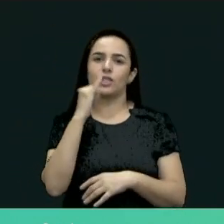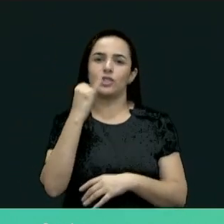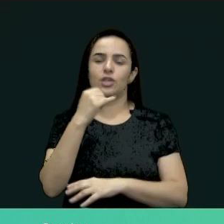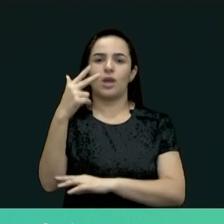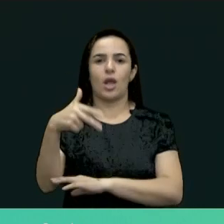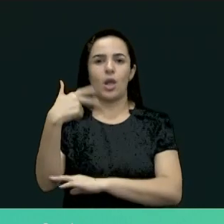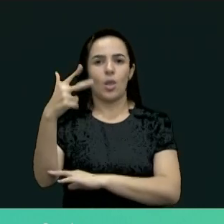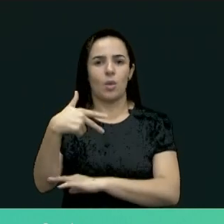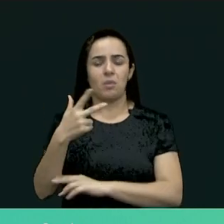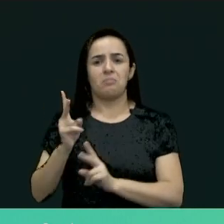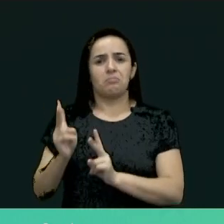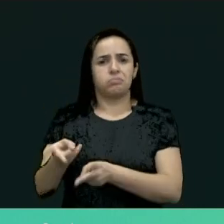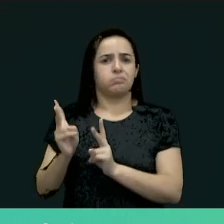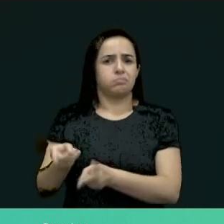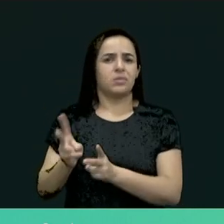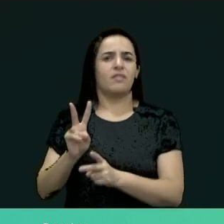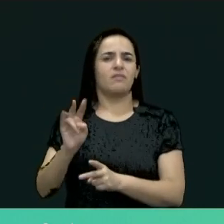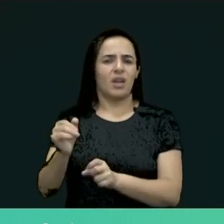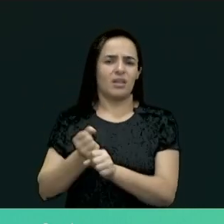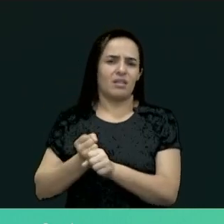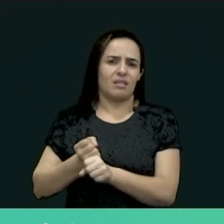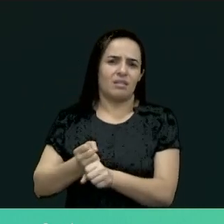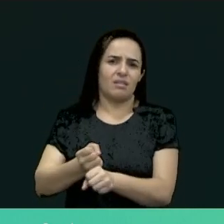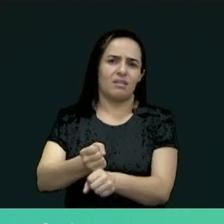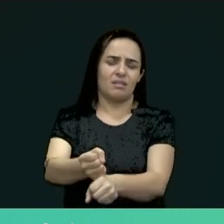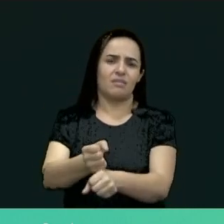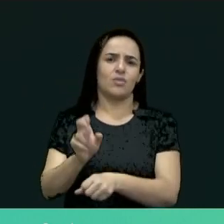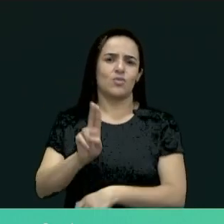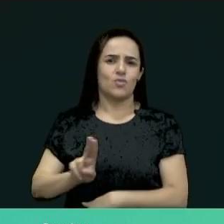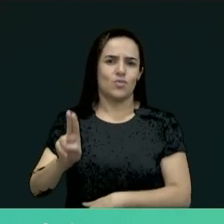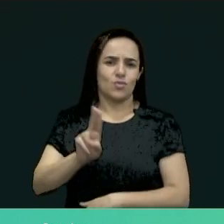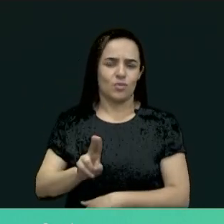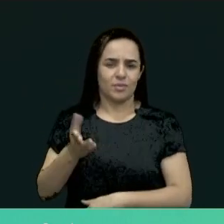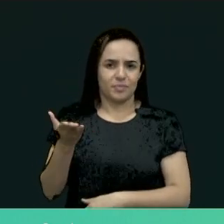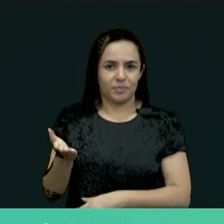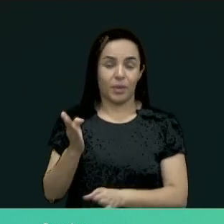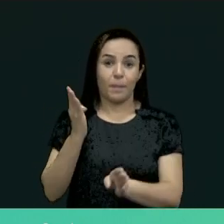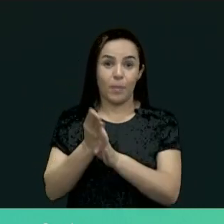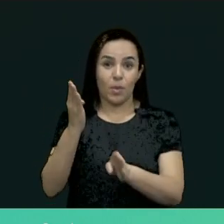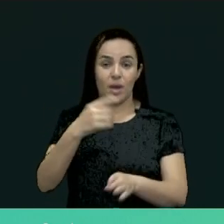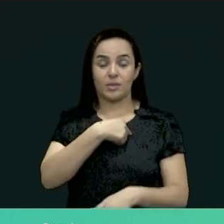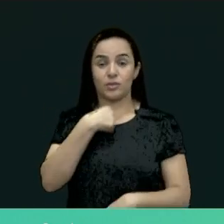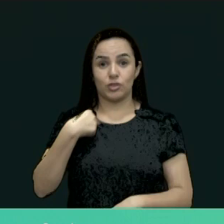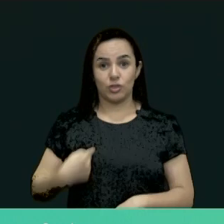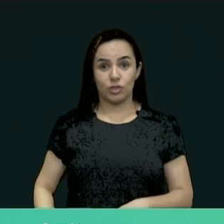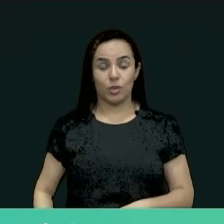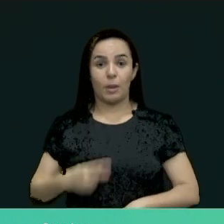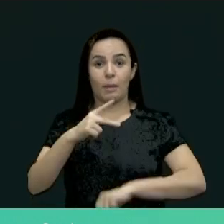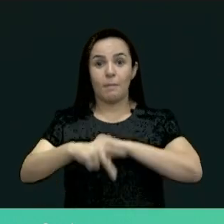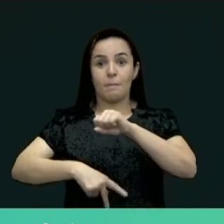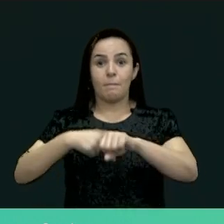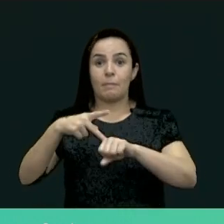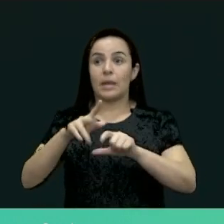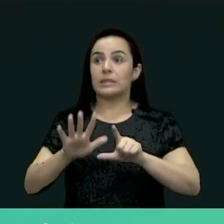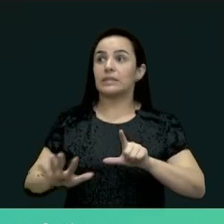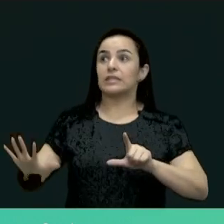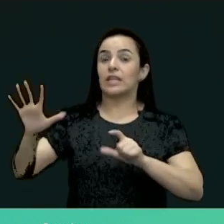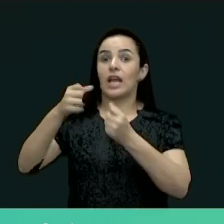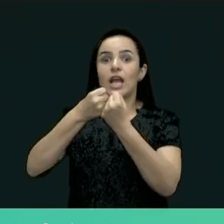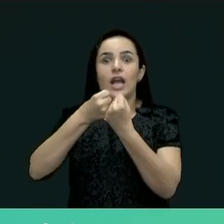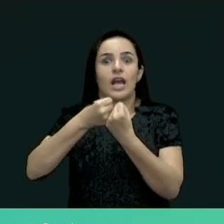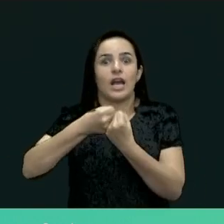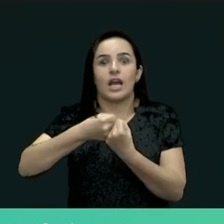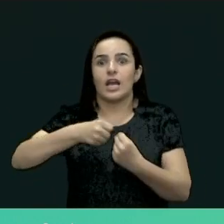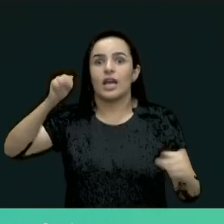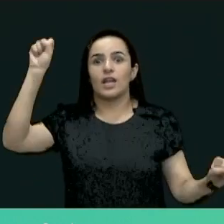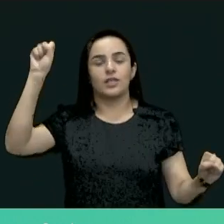deve continuar nessa posição por um longo período, tendo em vista o tamanho do país. A China cresce quase que um